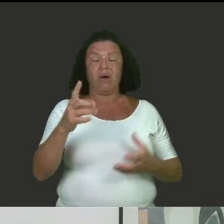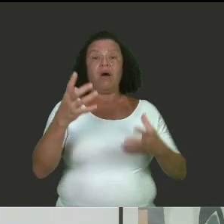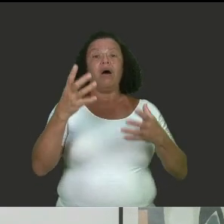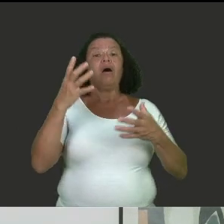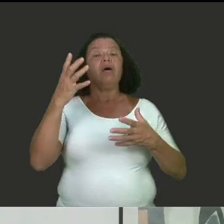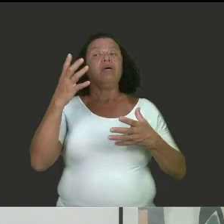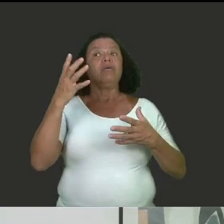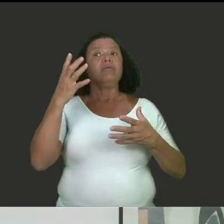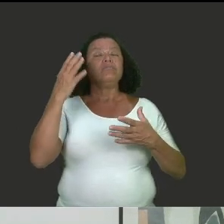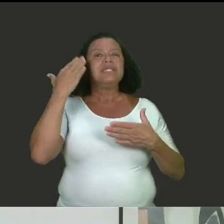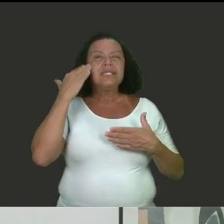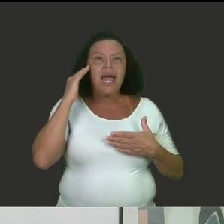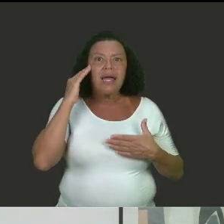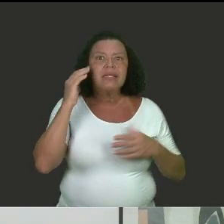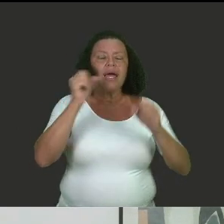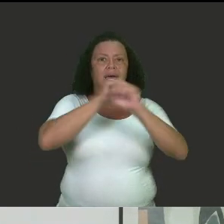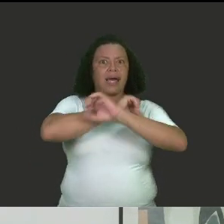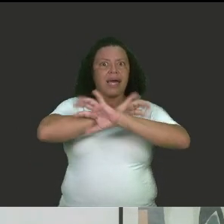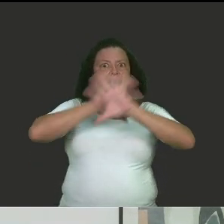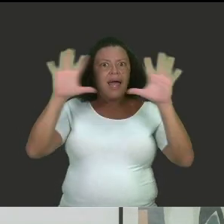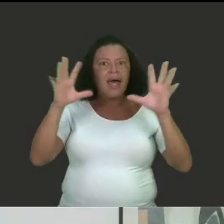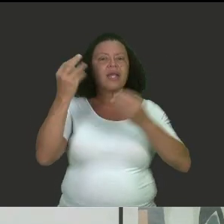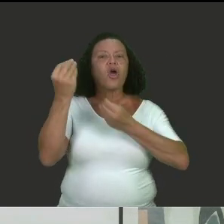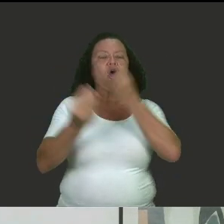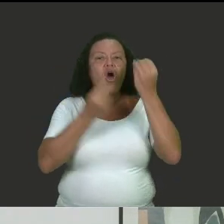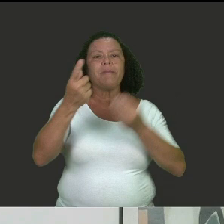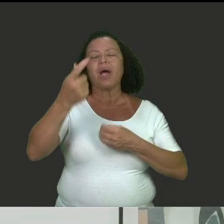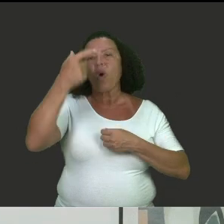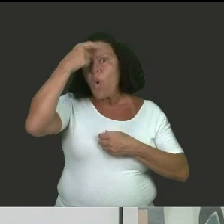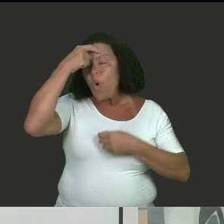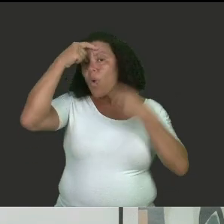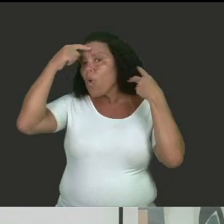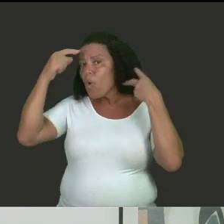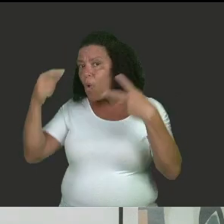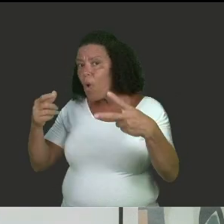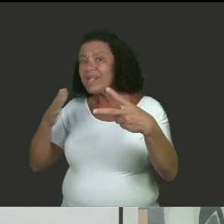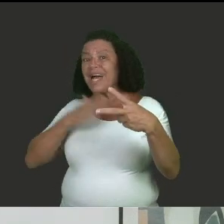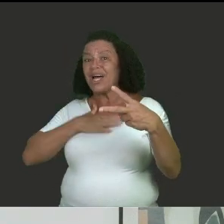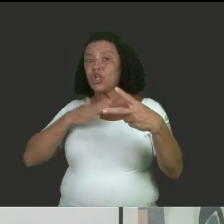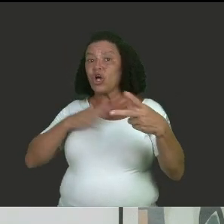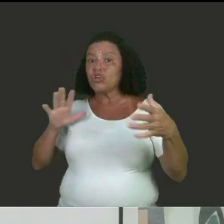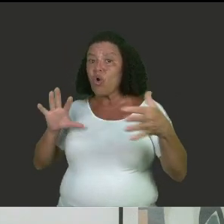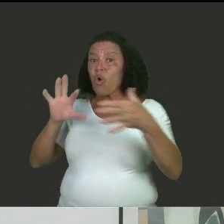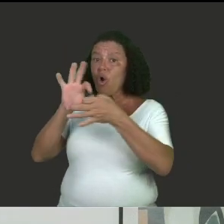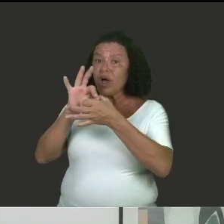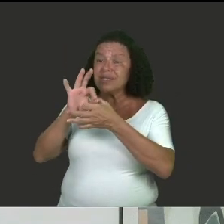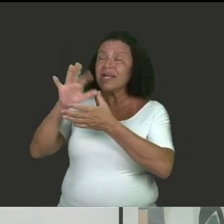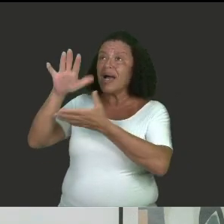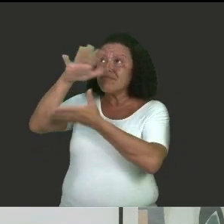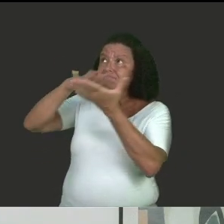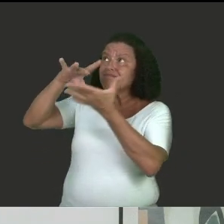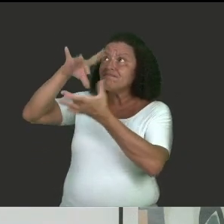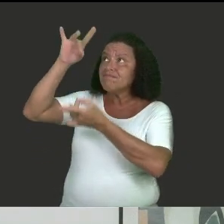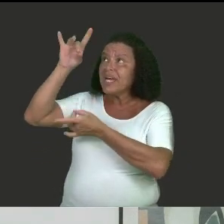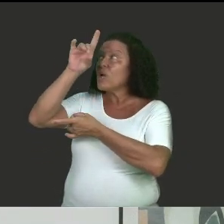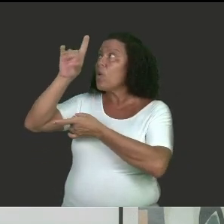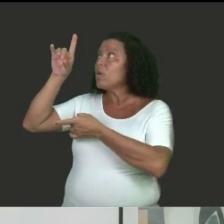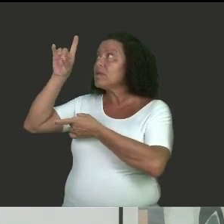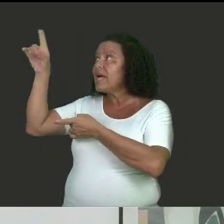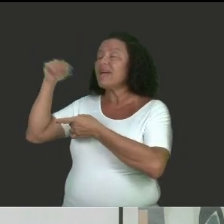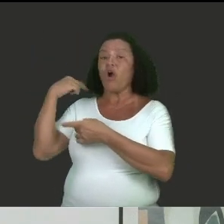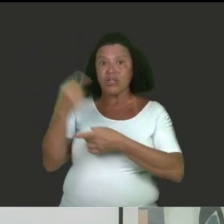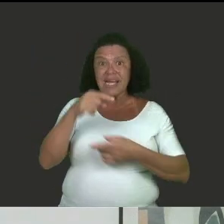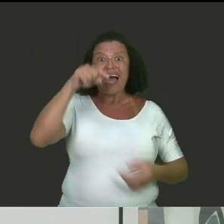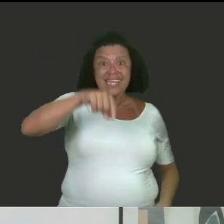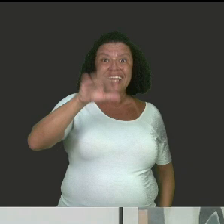através da expansão da nossa consciência, da nossa conexão com o mais alto, entender o que de fato nós estamos fazendo